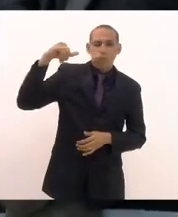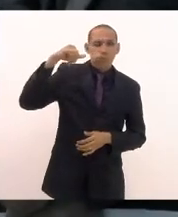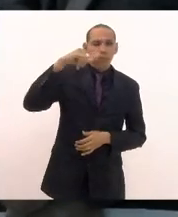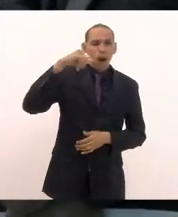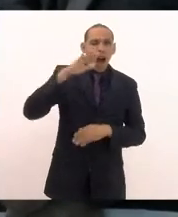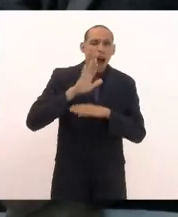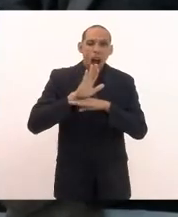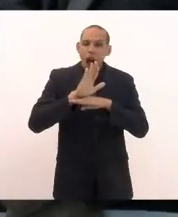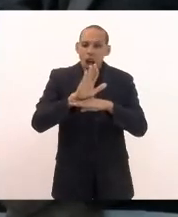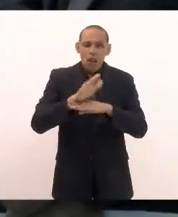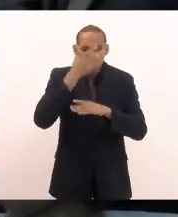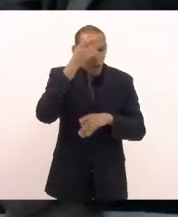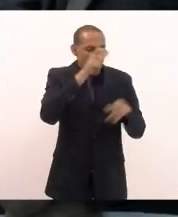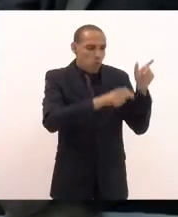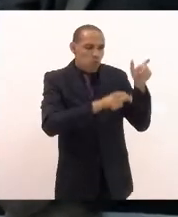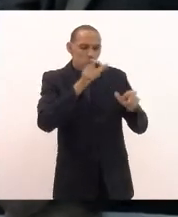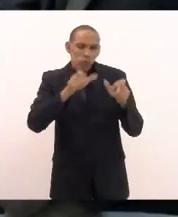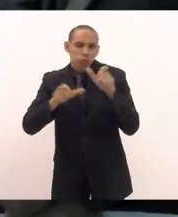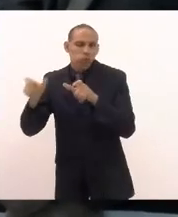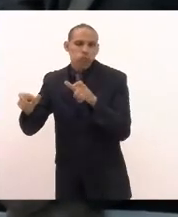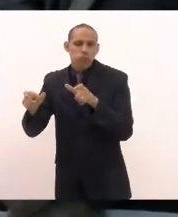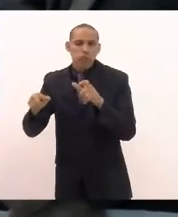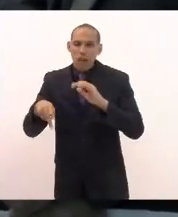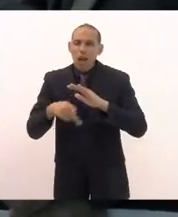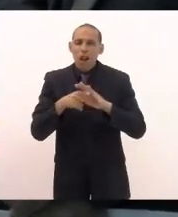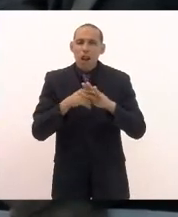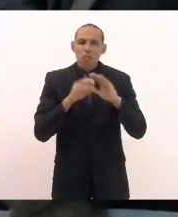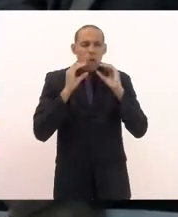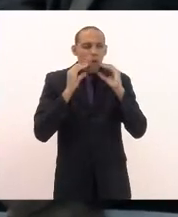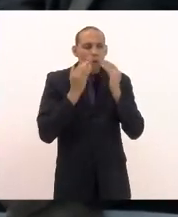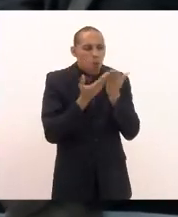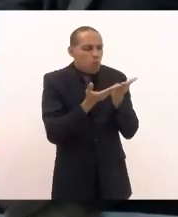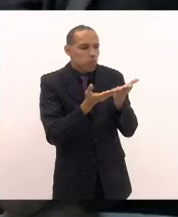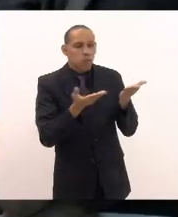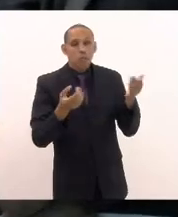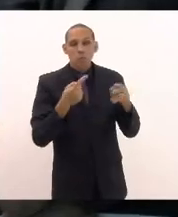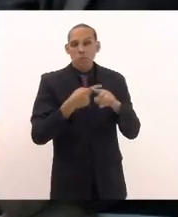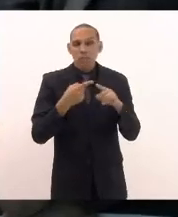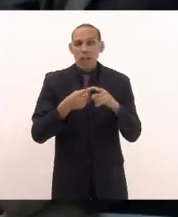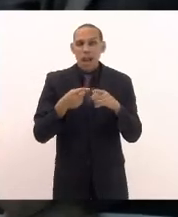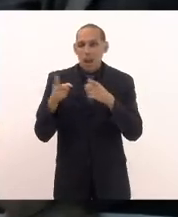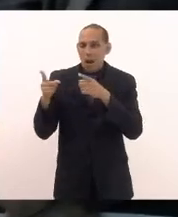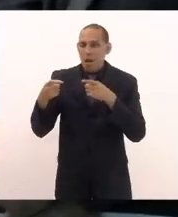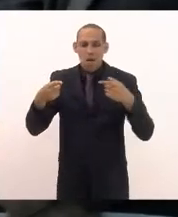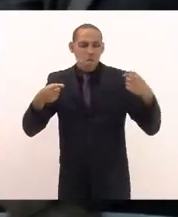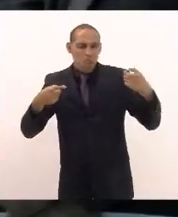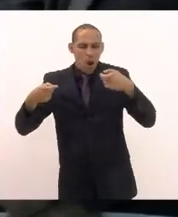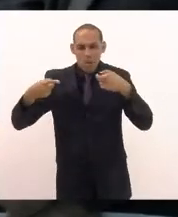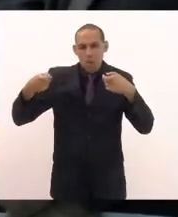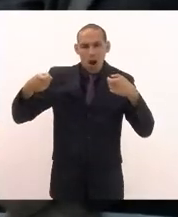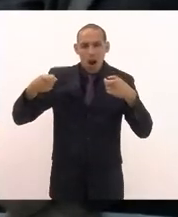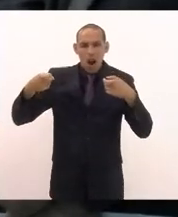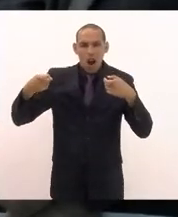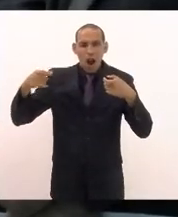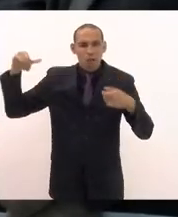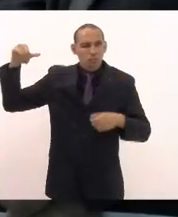as vidas dos moradores da comunidade, porque não tem tiro de bala perdida de